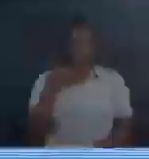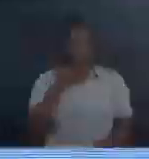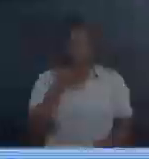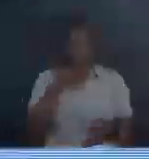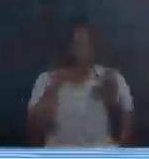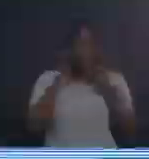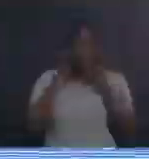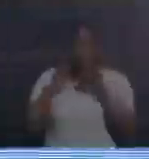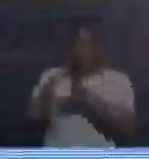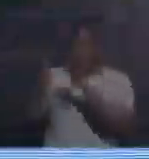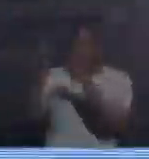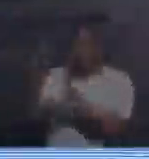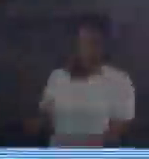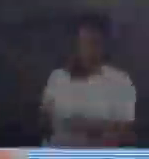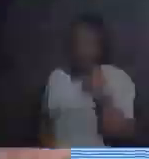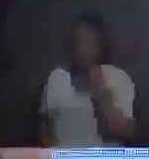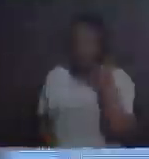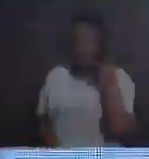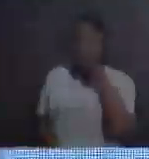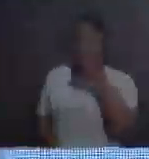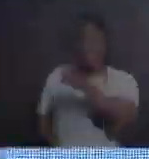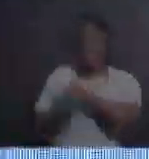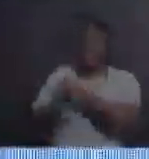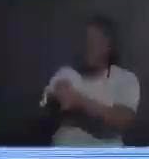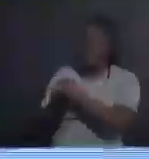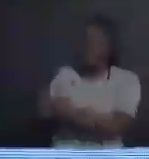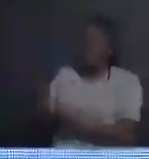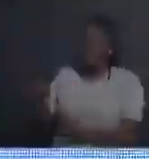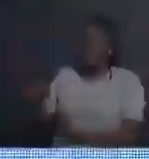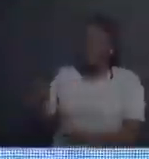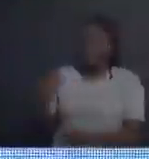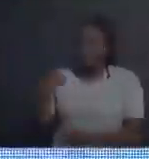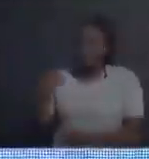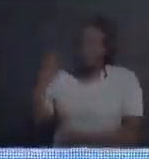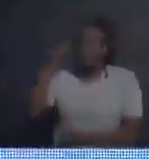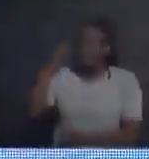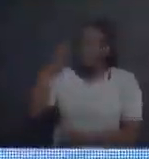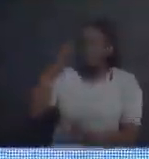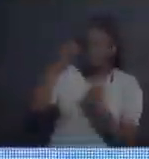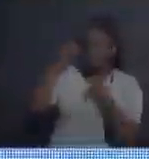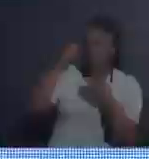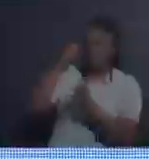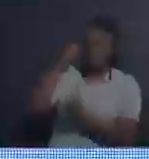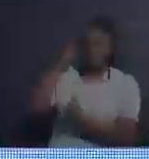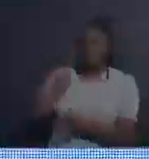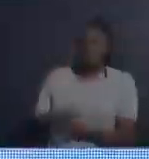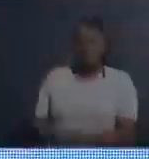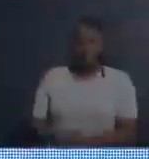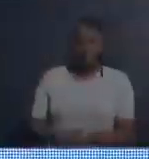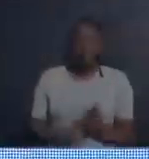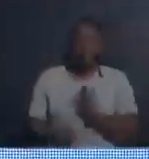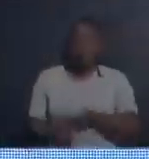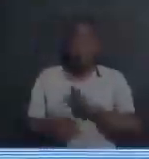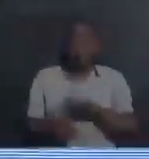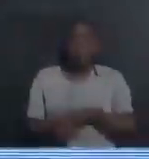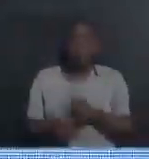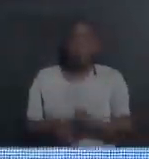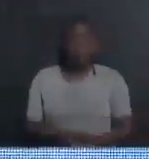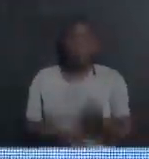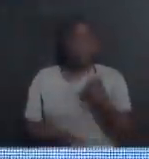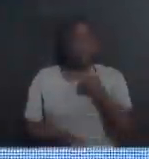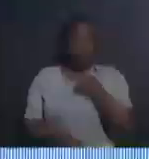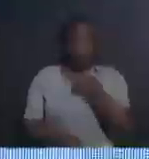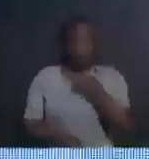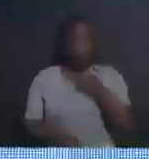para alguém e falar assim, eu consegui ajudar alguém, eu não estou só pensando em mim. O que mais é o partir do pão? É, eu não posso ver